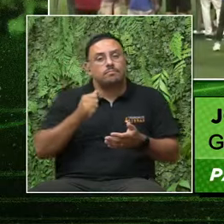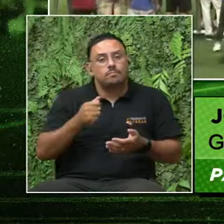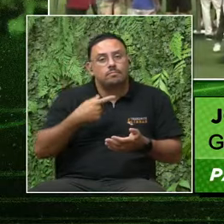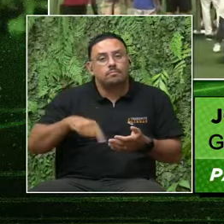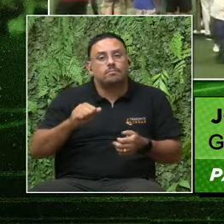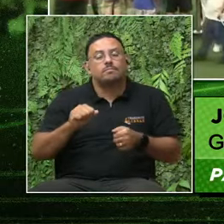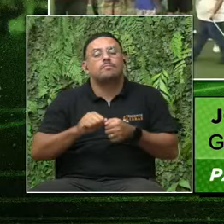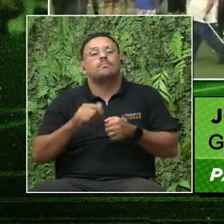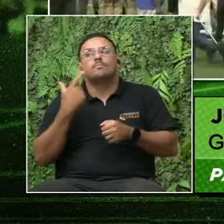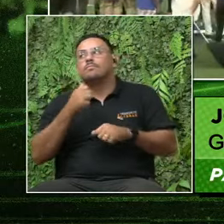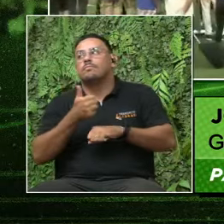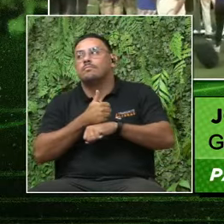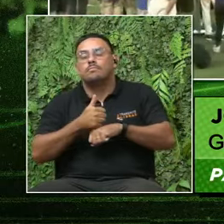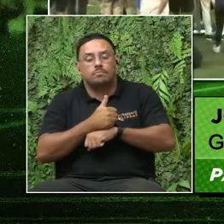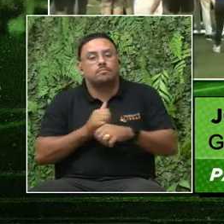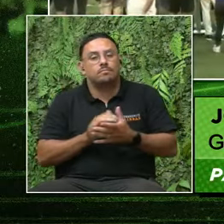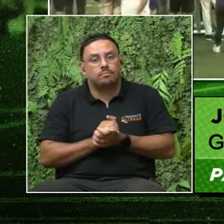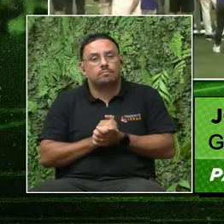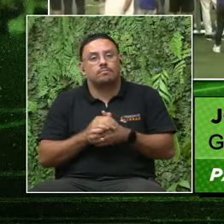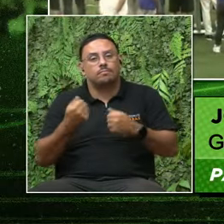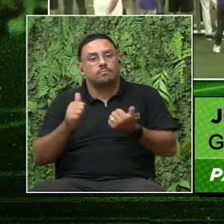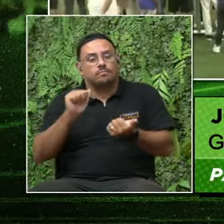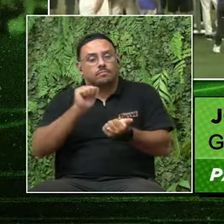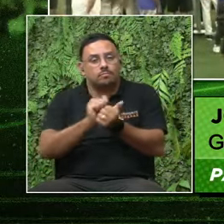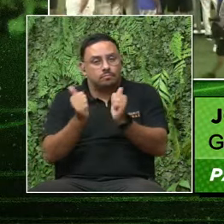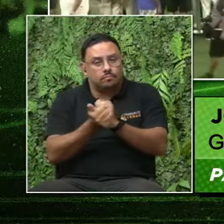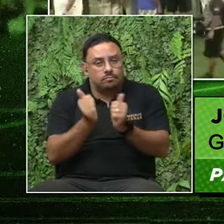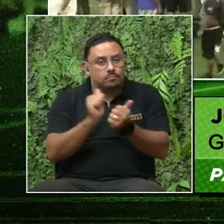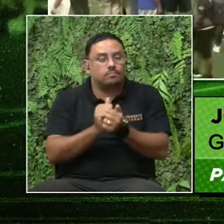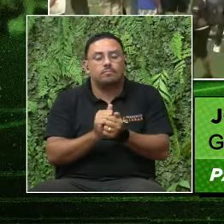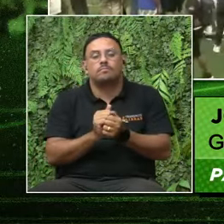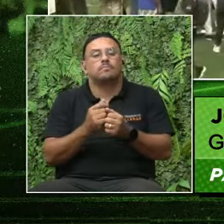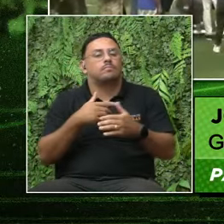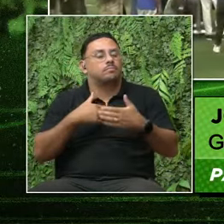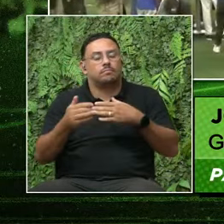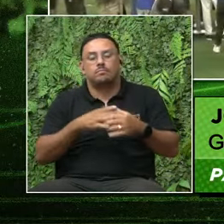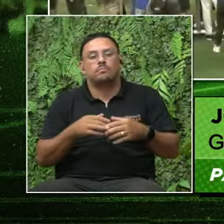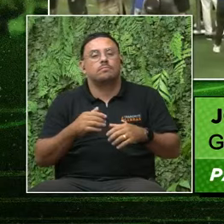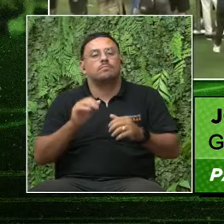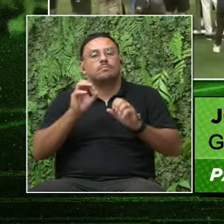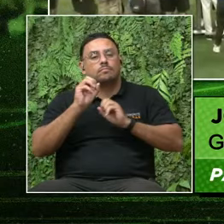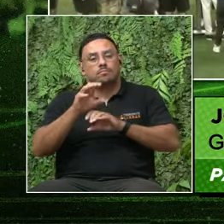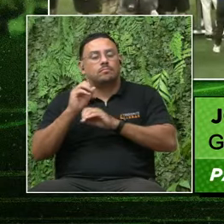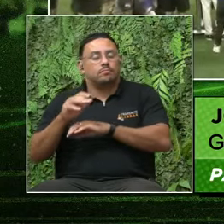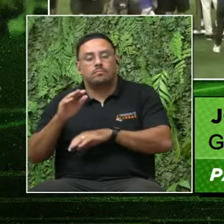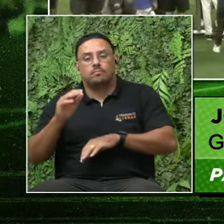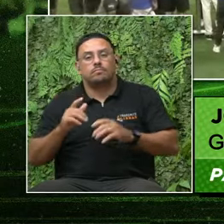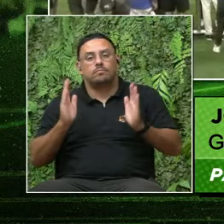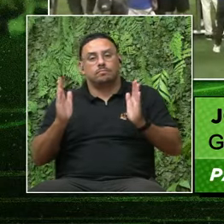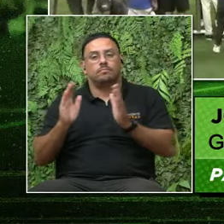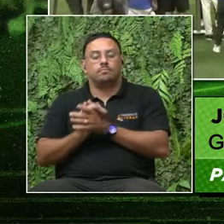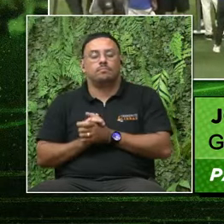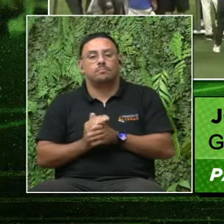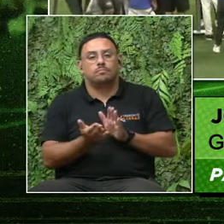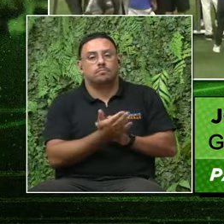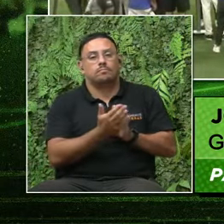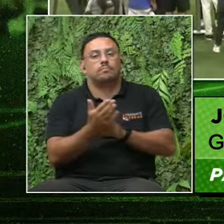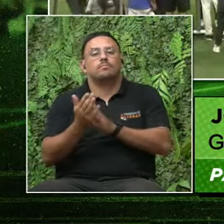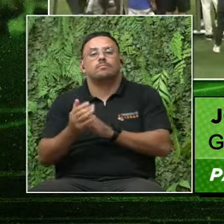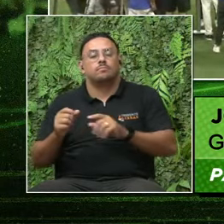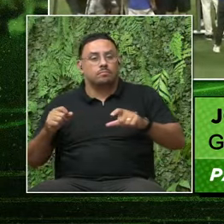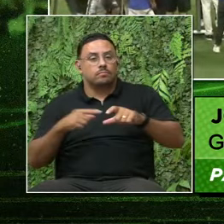sermos profissionais a gente precisa se adaptar a qualquer formação qualquer estilo de jogo independente do momento Obrigado parabéns pelo gol pelo